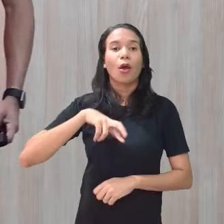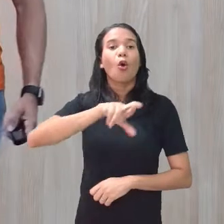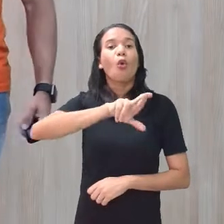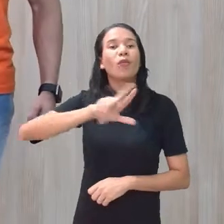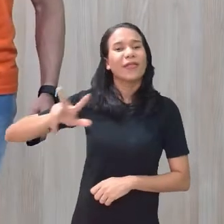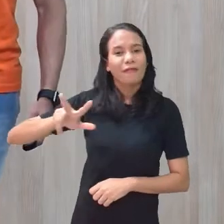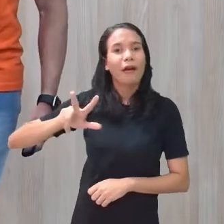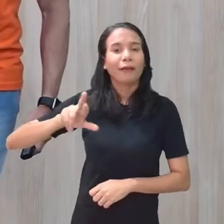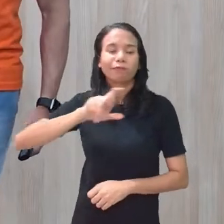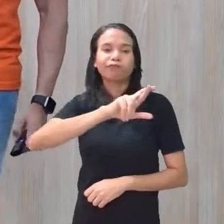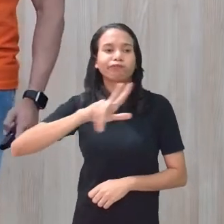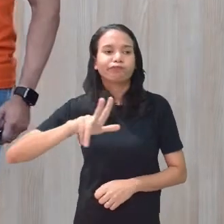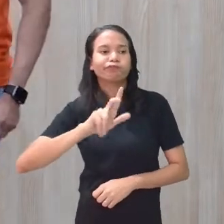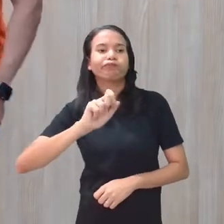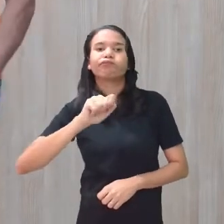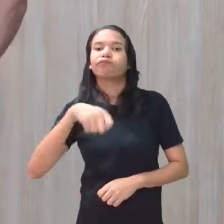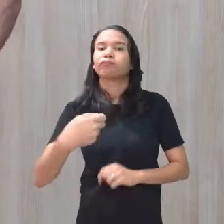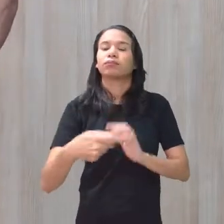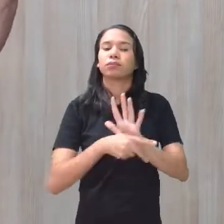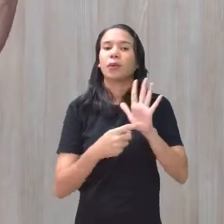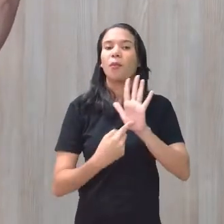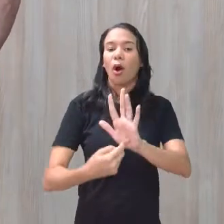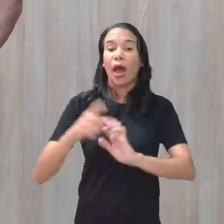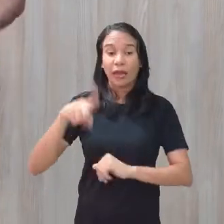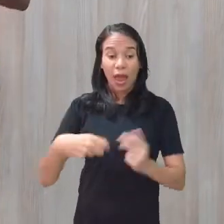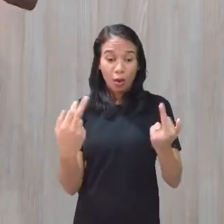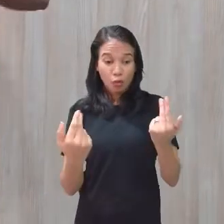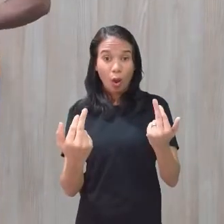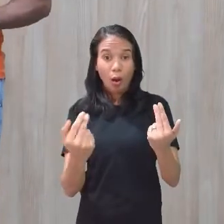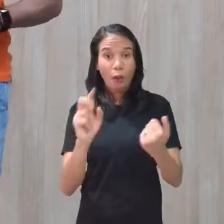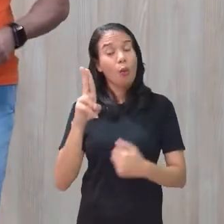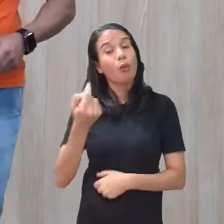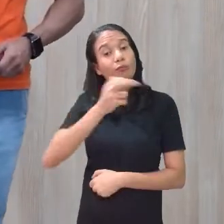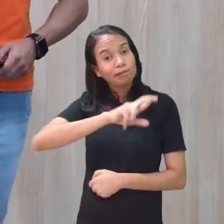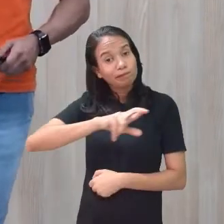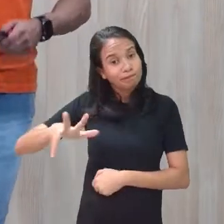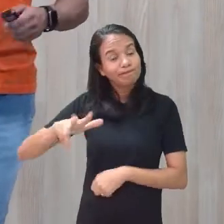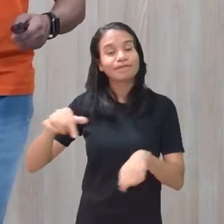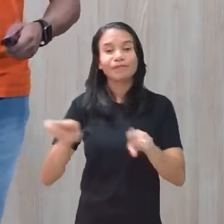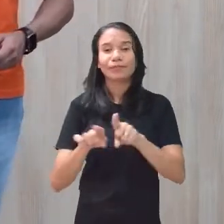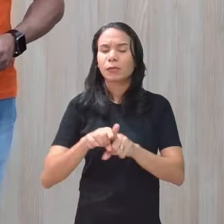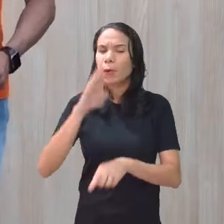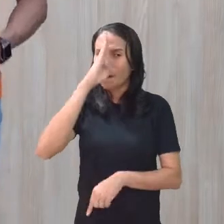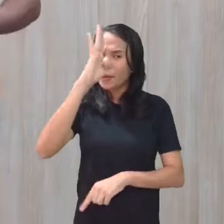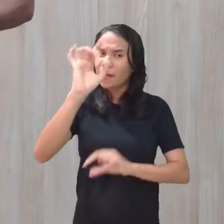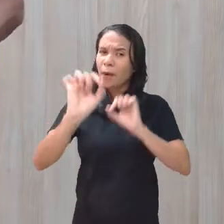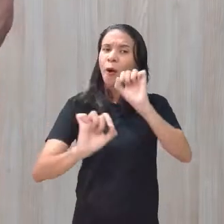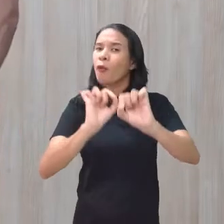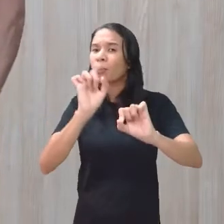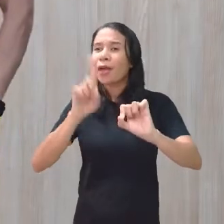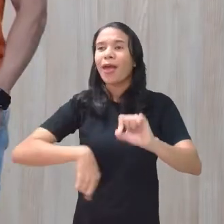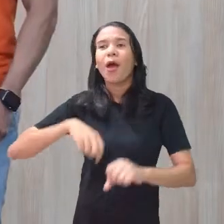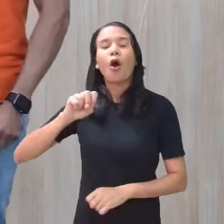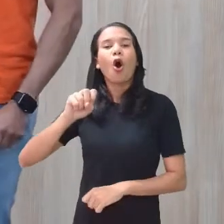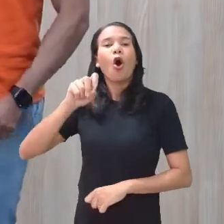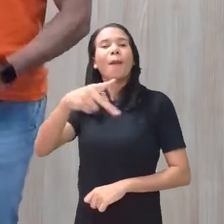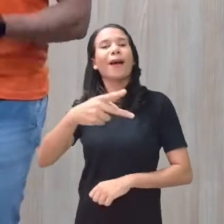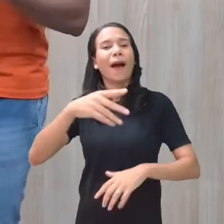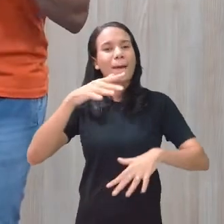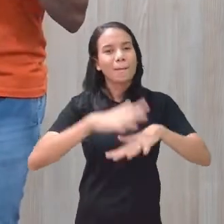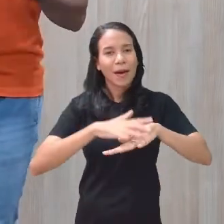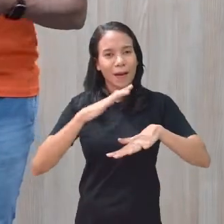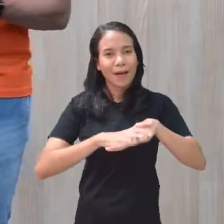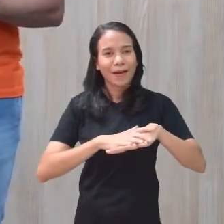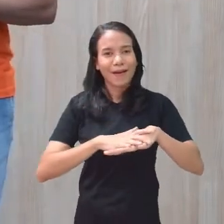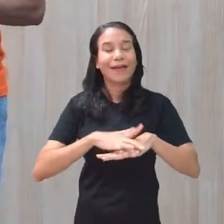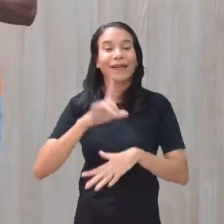para indicar se o número é igual ou diferente de outro, certo? E o principal, que é em relação às operações.